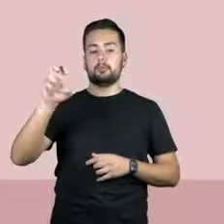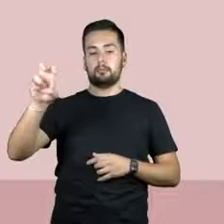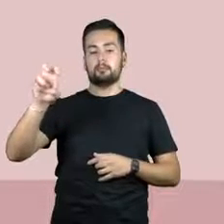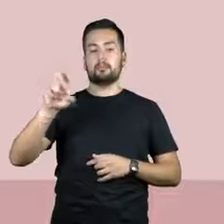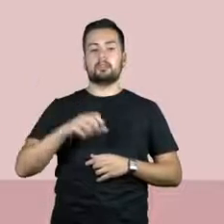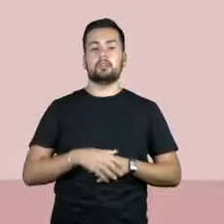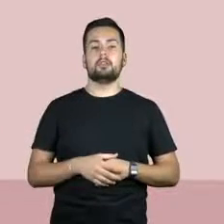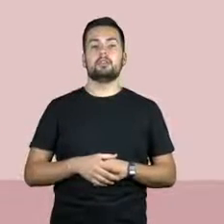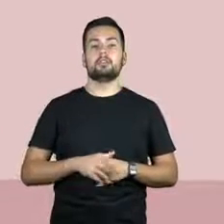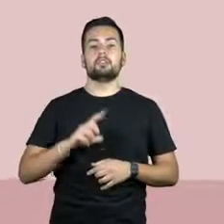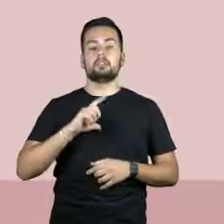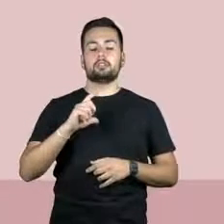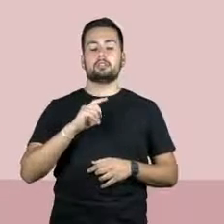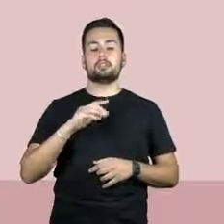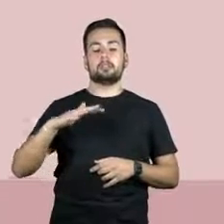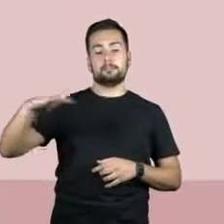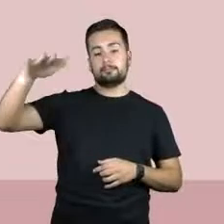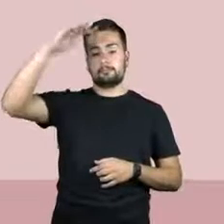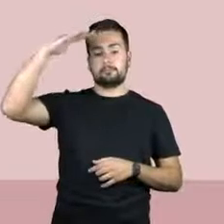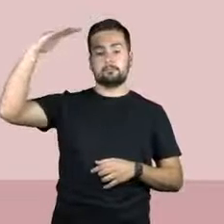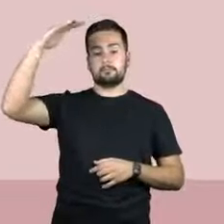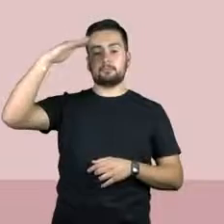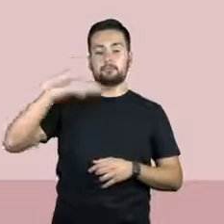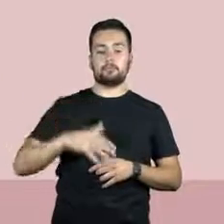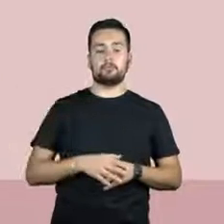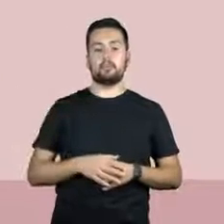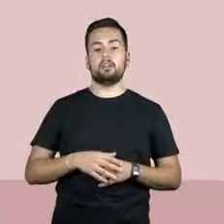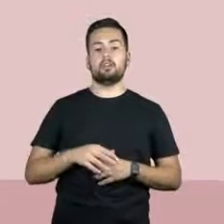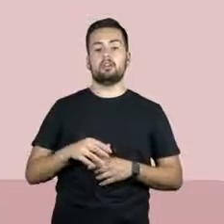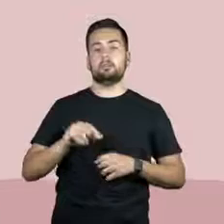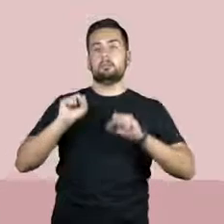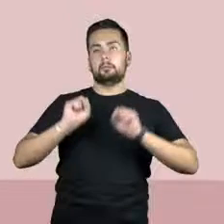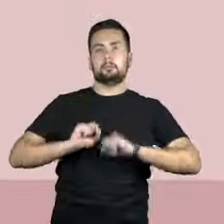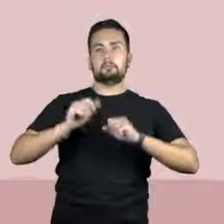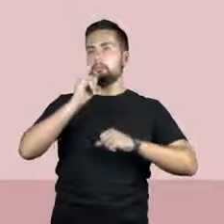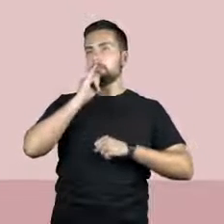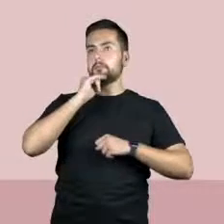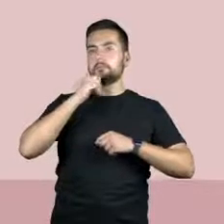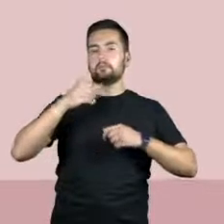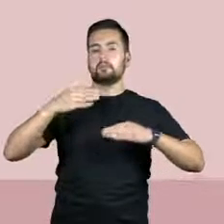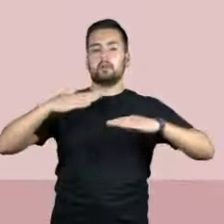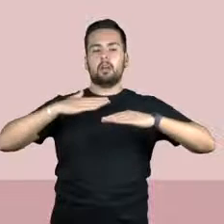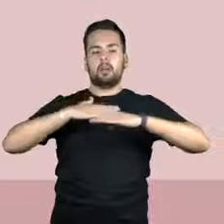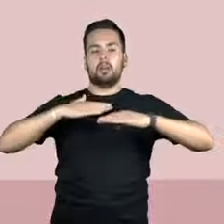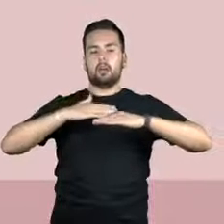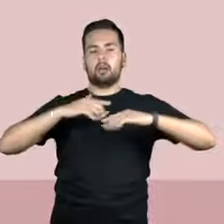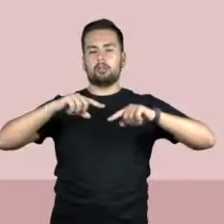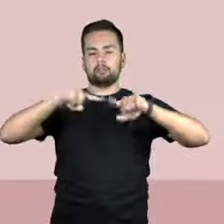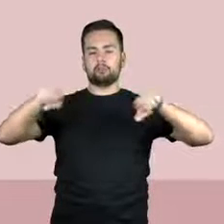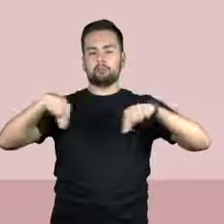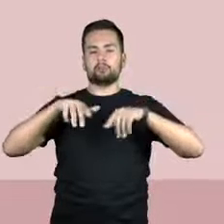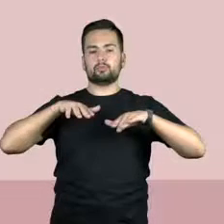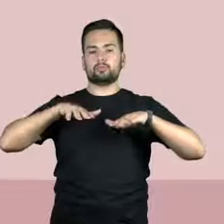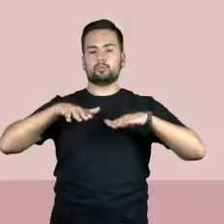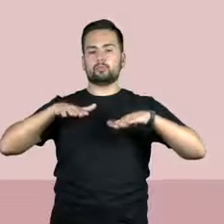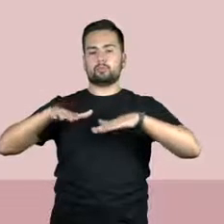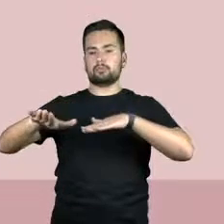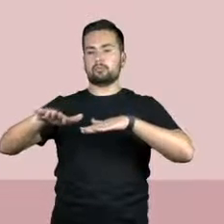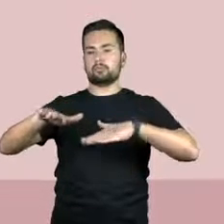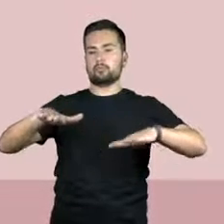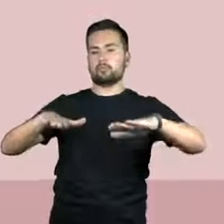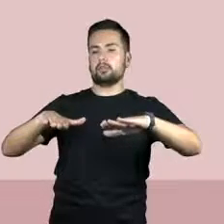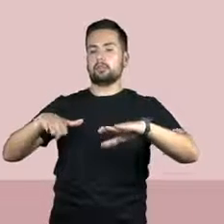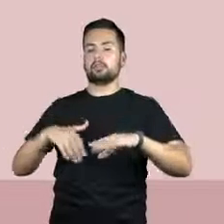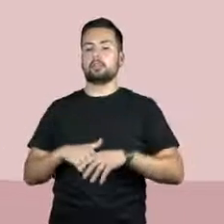e um carregamento de topo. Tá? Esse carregamento de topo pode ser um estacionamento em cima dele, uma rodovia, pode ser uma edificação. Tá?